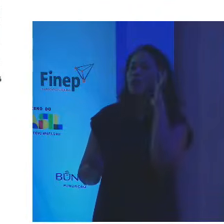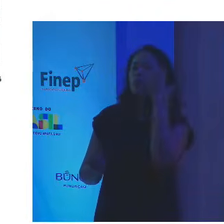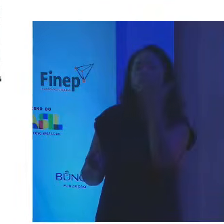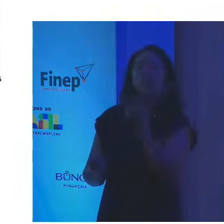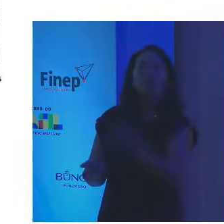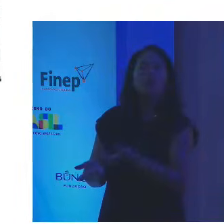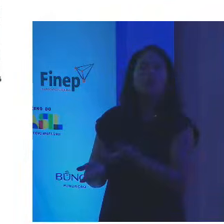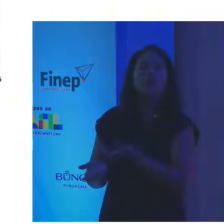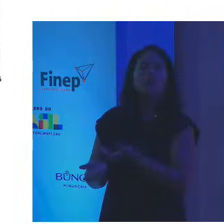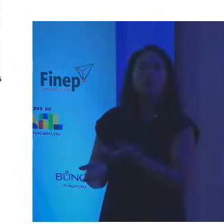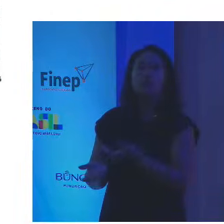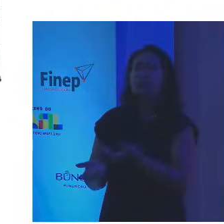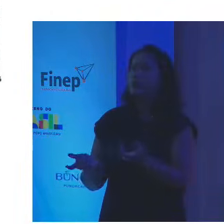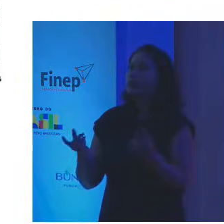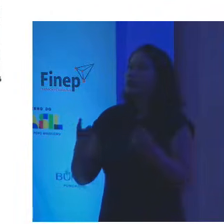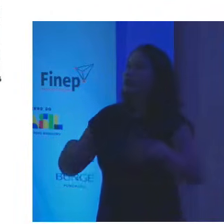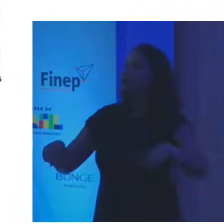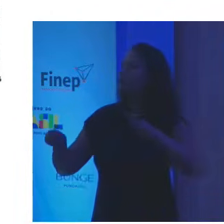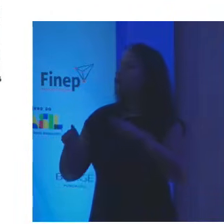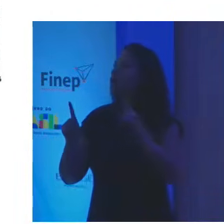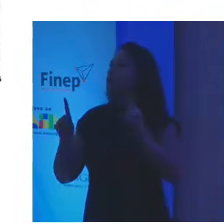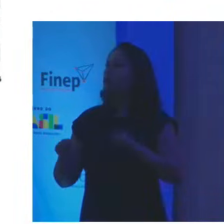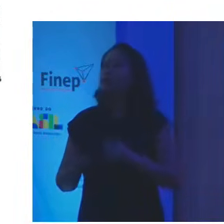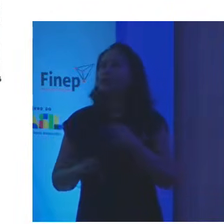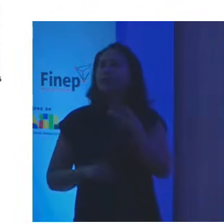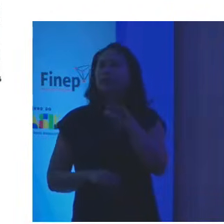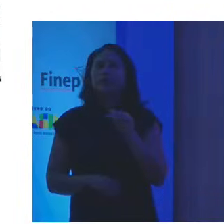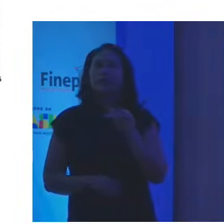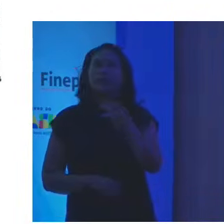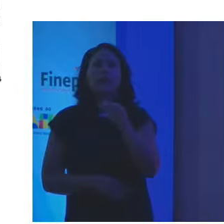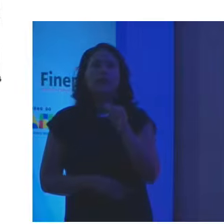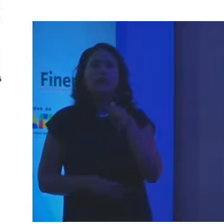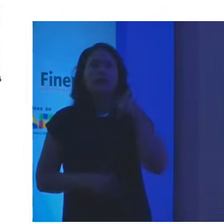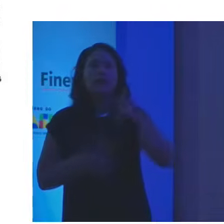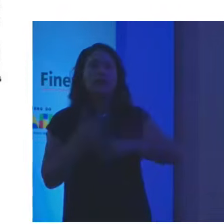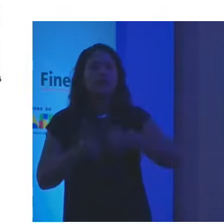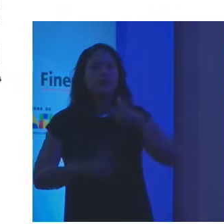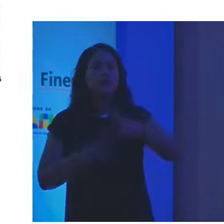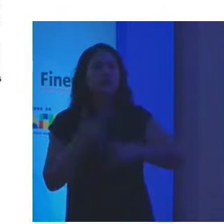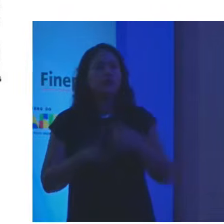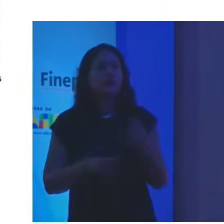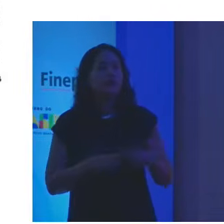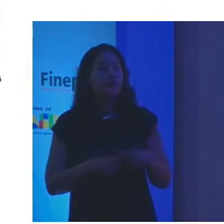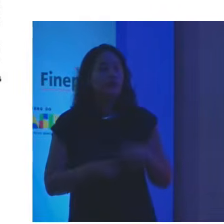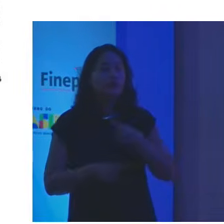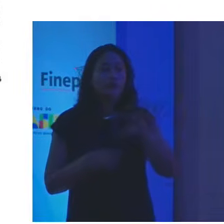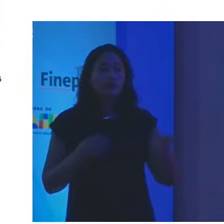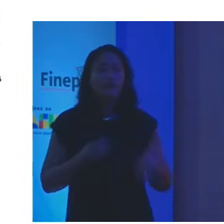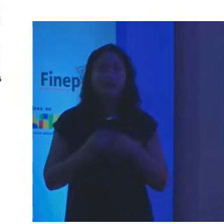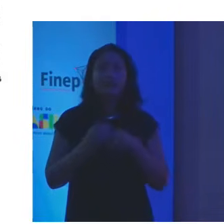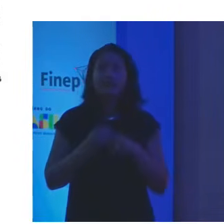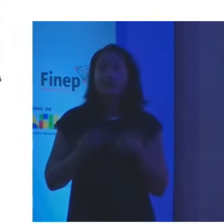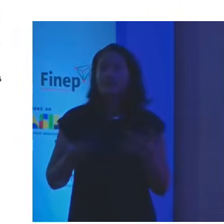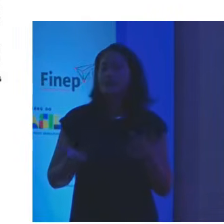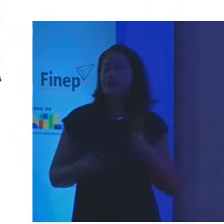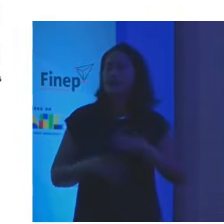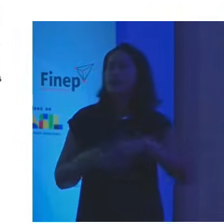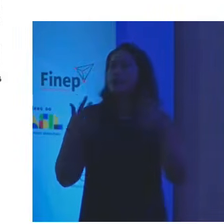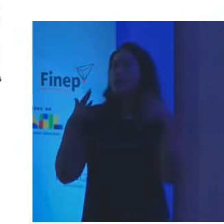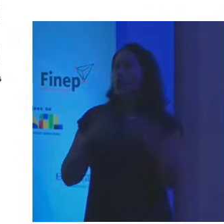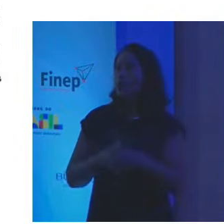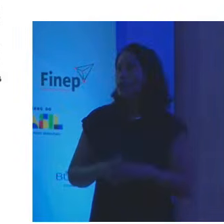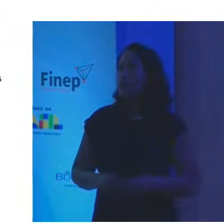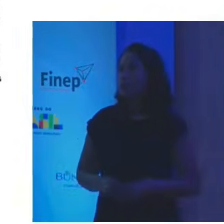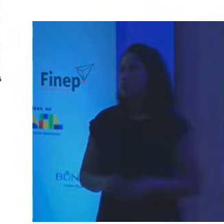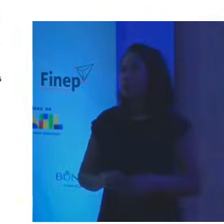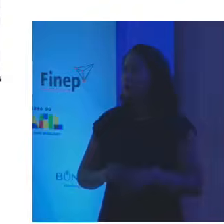soluções. Então, vocês vão ser altamente demandados para trabalhar nesse aspecto, porque essa implementação vai ser muito complicada.